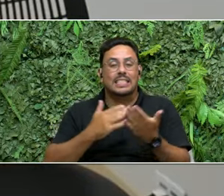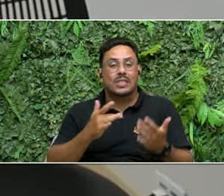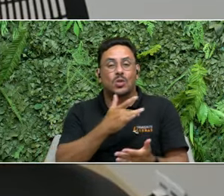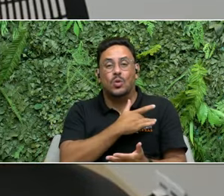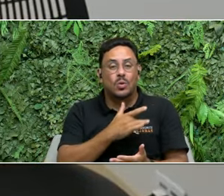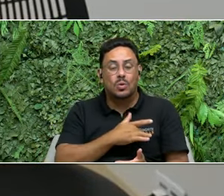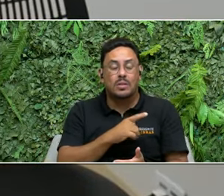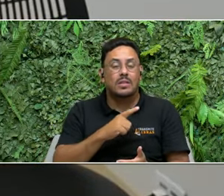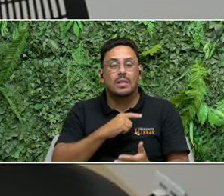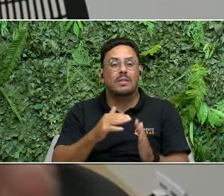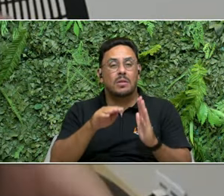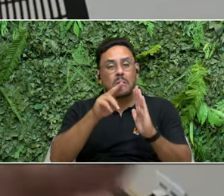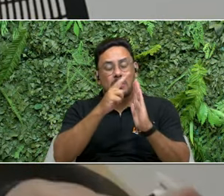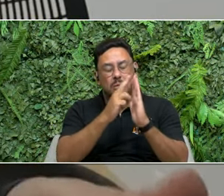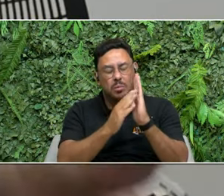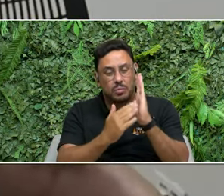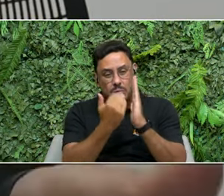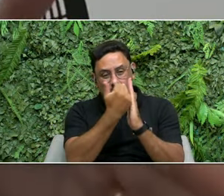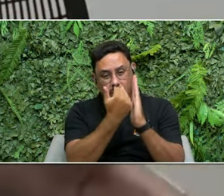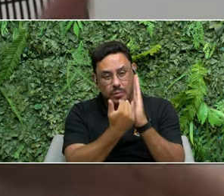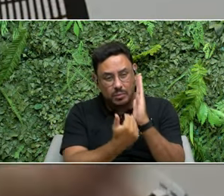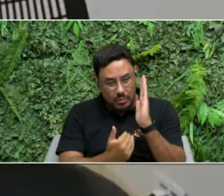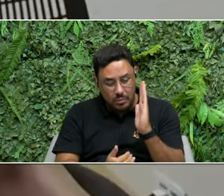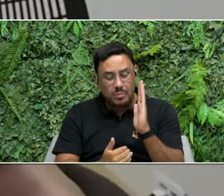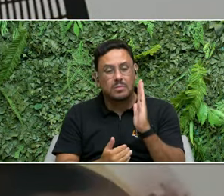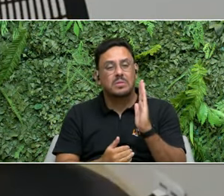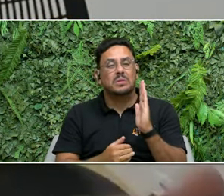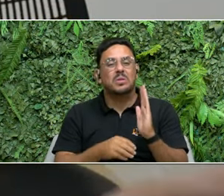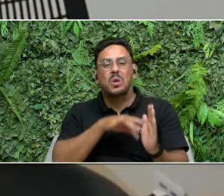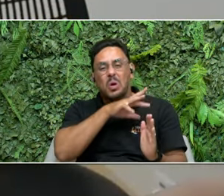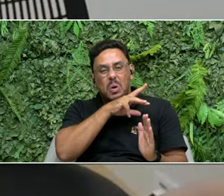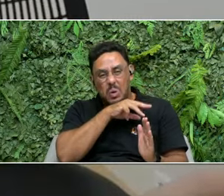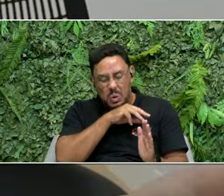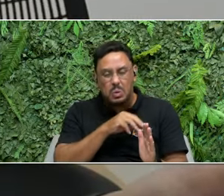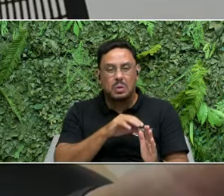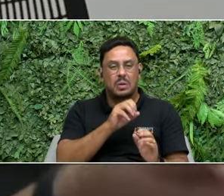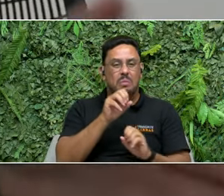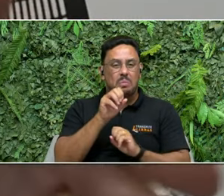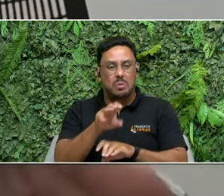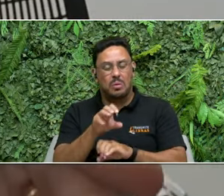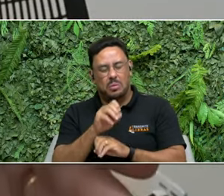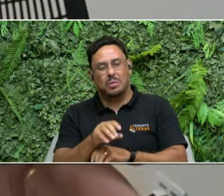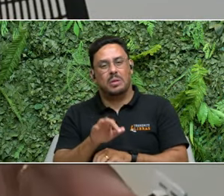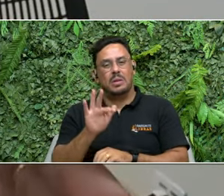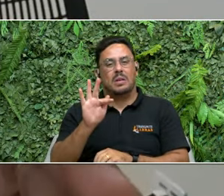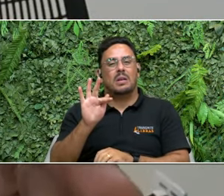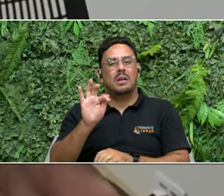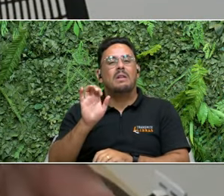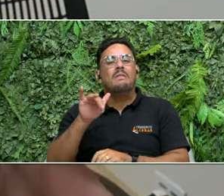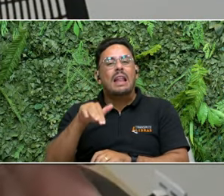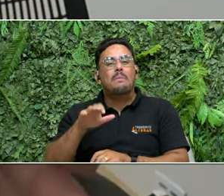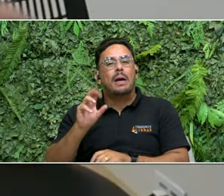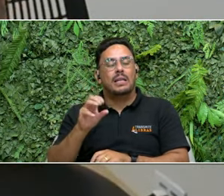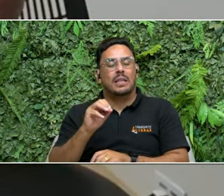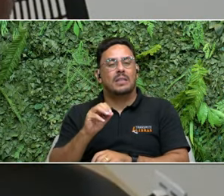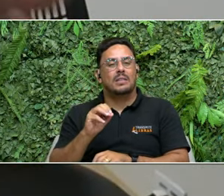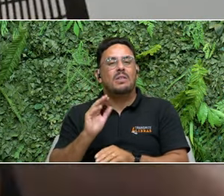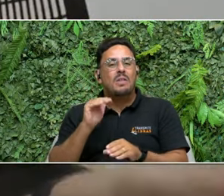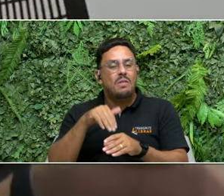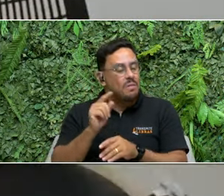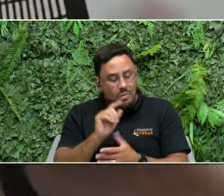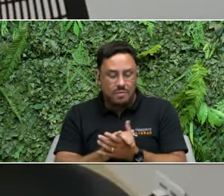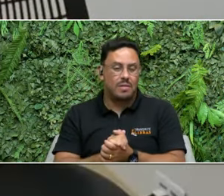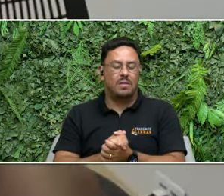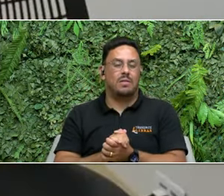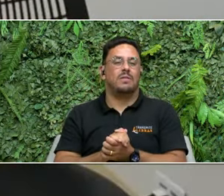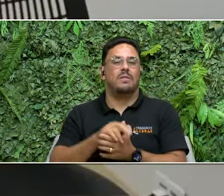ele teve uma escalação Medíocre por parte do seu técnico você não coloca o Felipe Machado numa final dessa você não